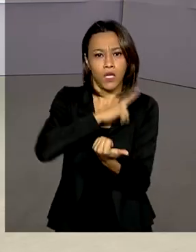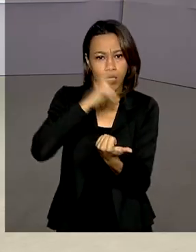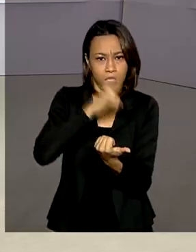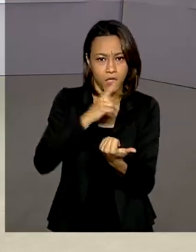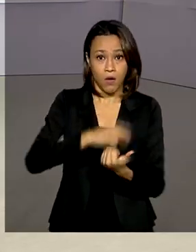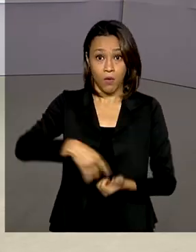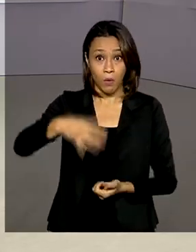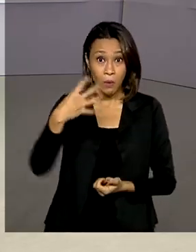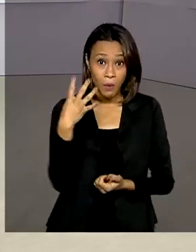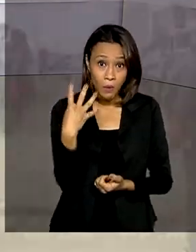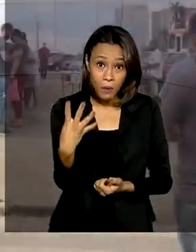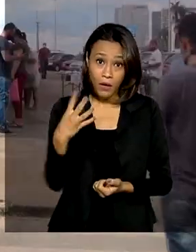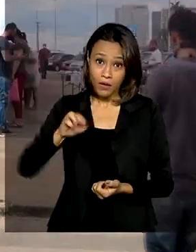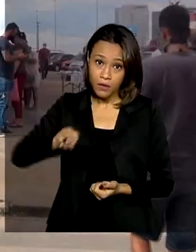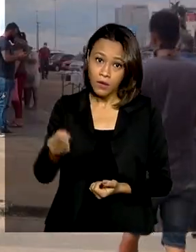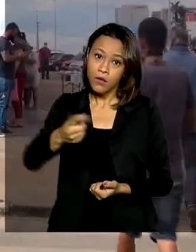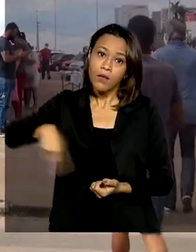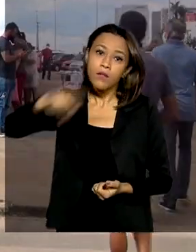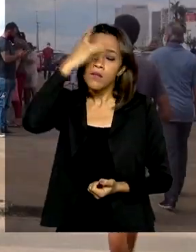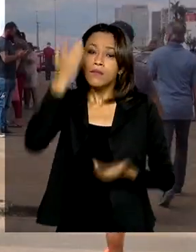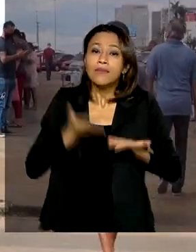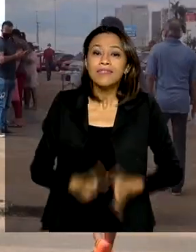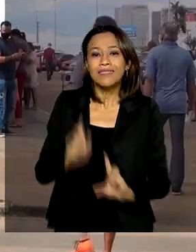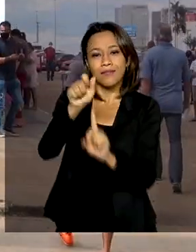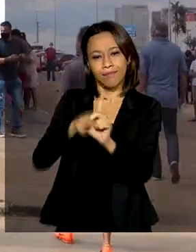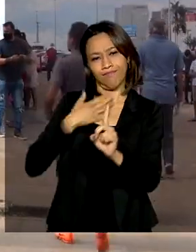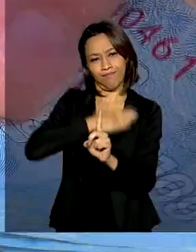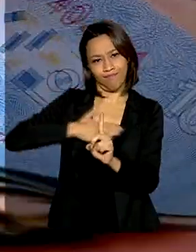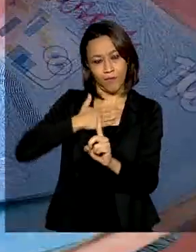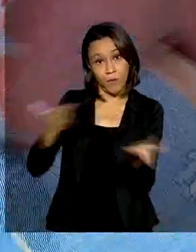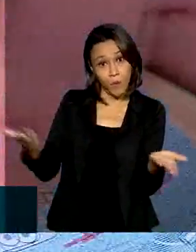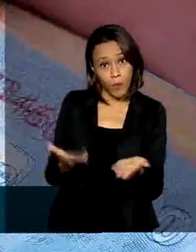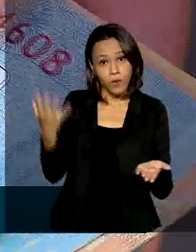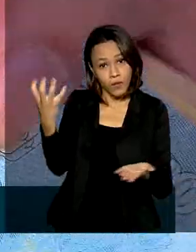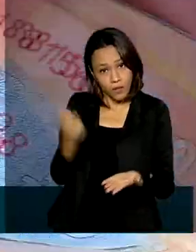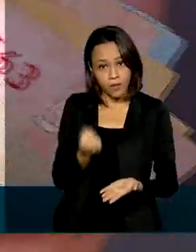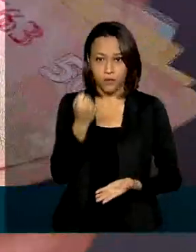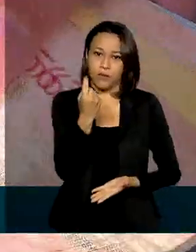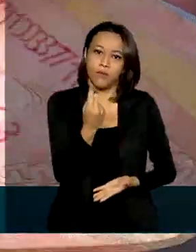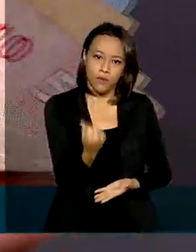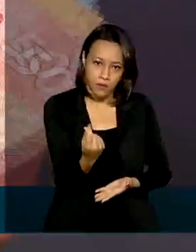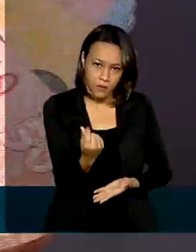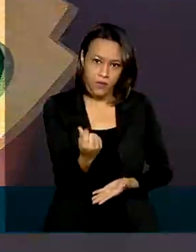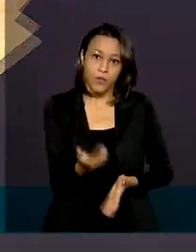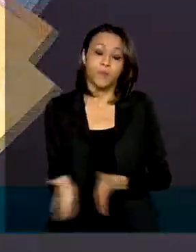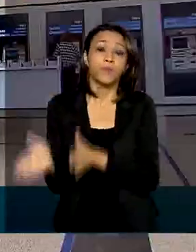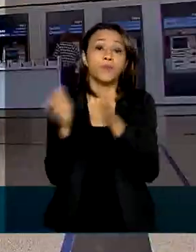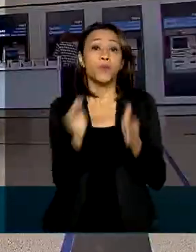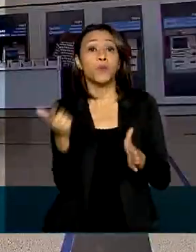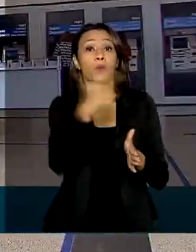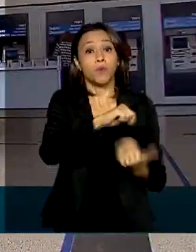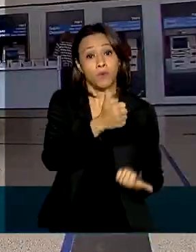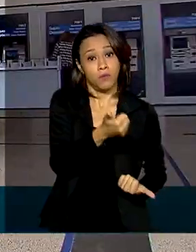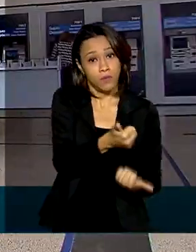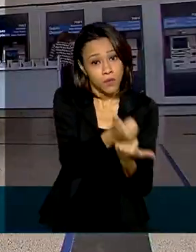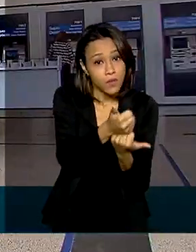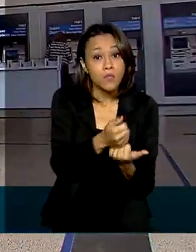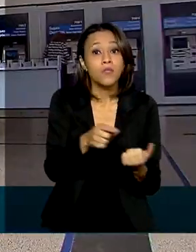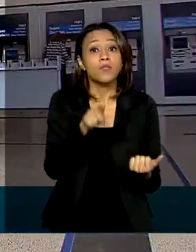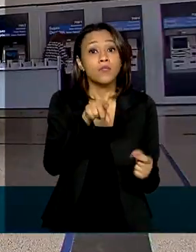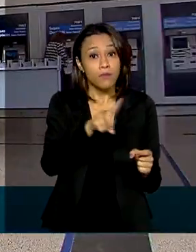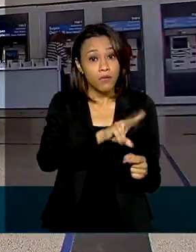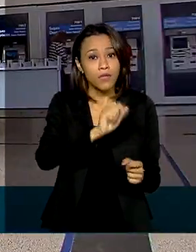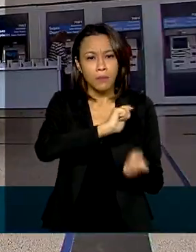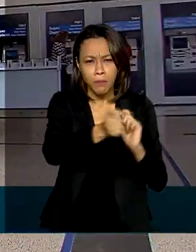4 milhões de trabalhadores nascidos em agosto recebem hoje o benefício já o auxílio a extensão vai